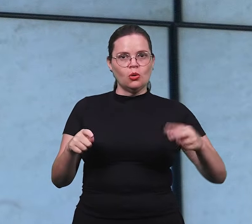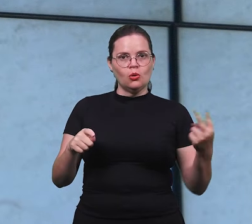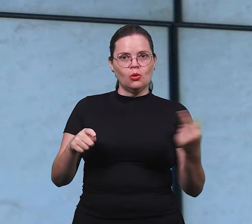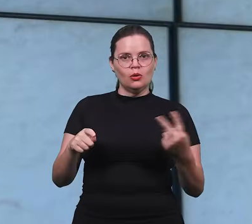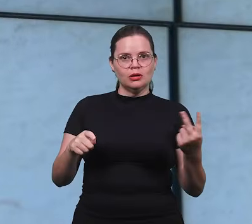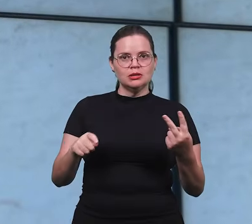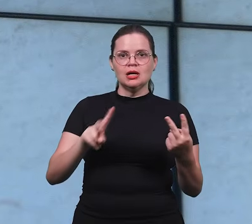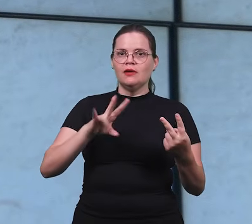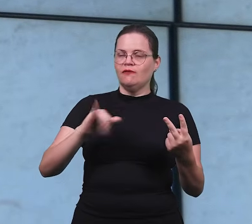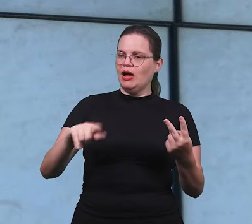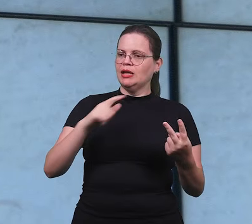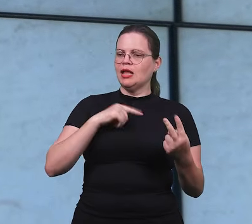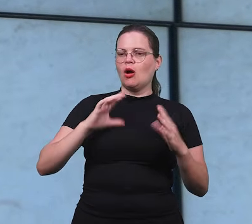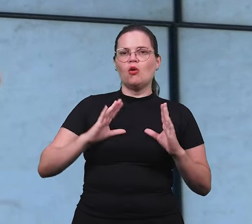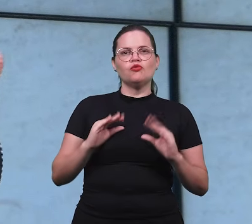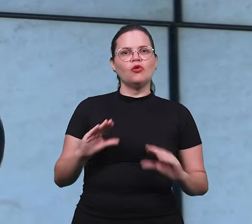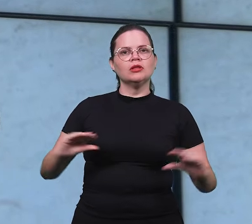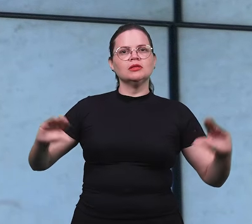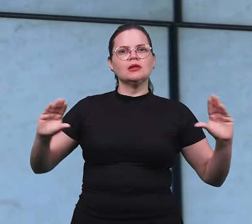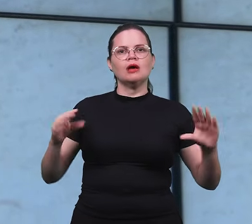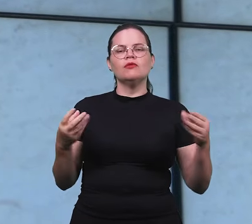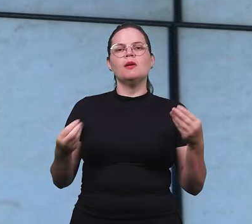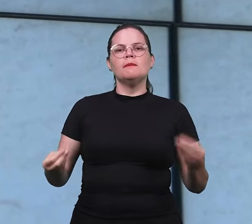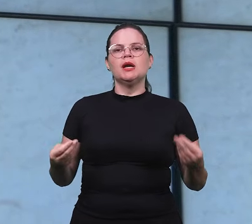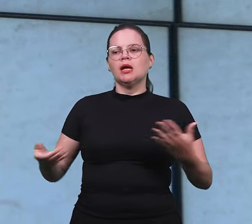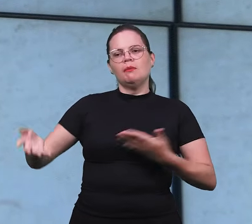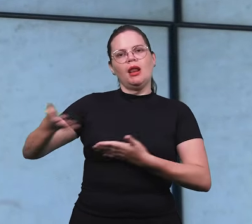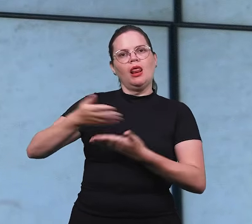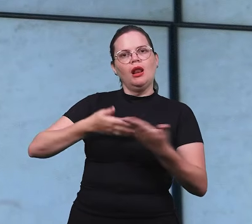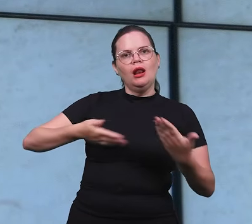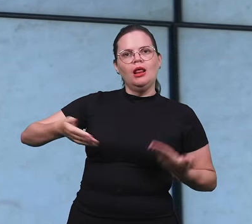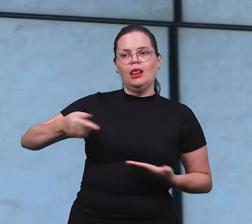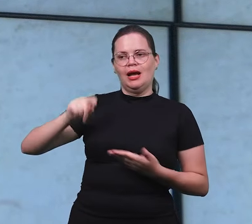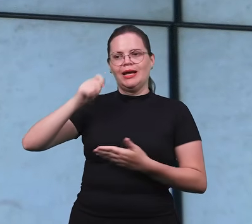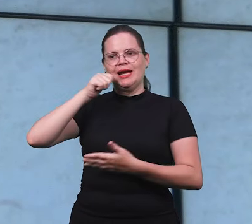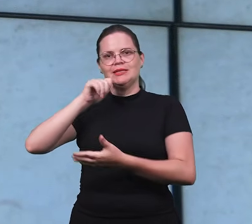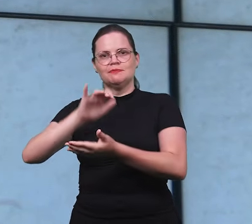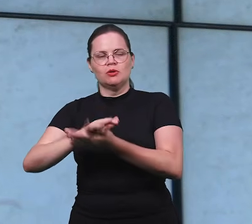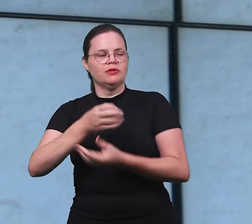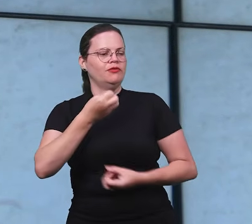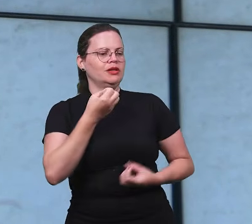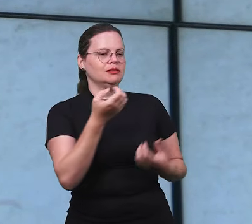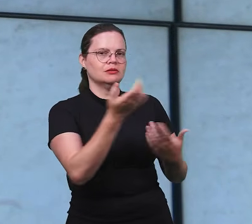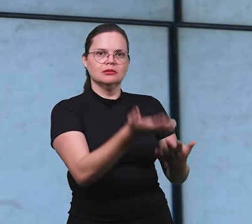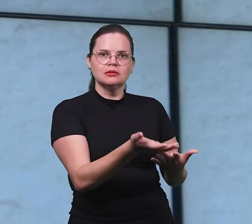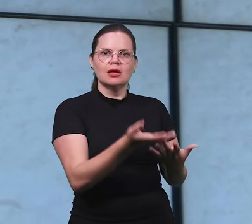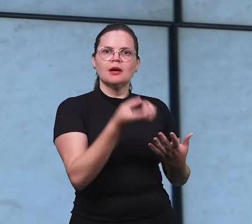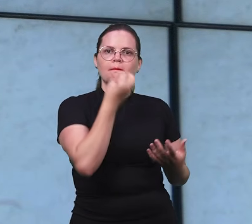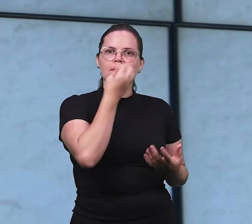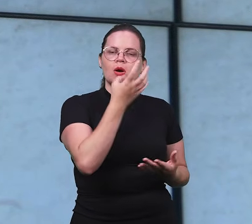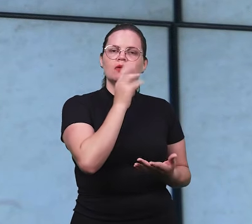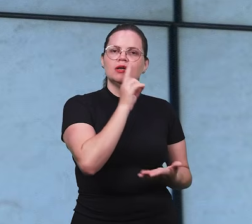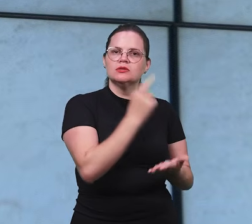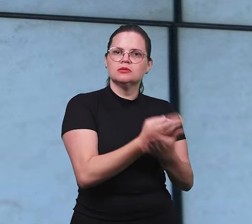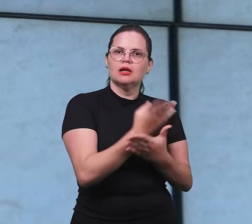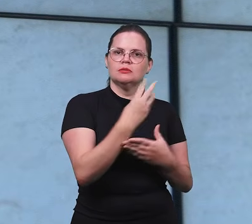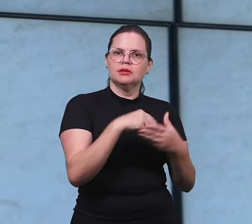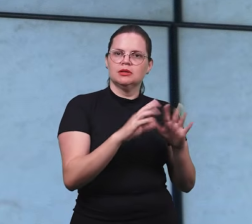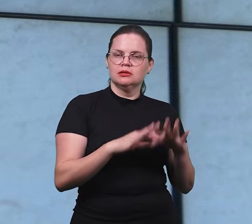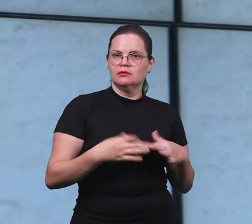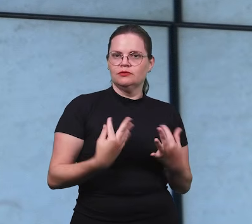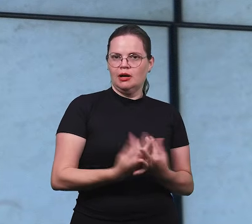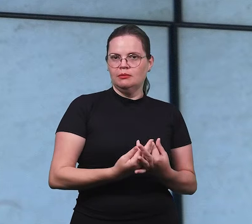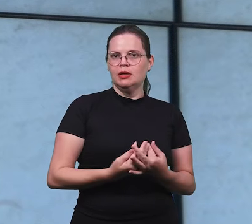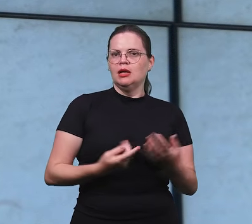usufruir daquilo que a esposa tem a ofertar à família, ao casamento e aos filhos. Então,